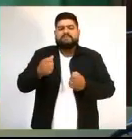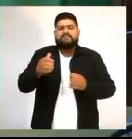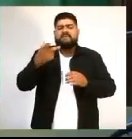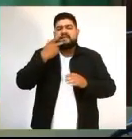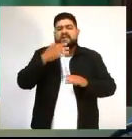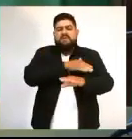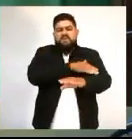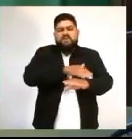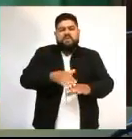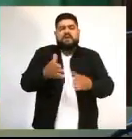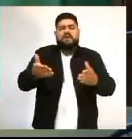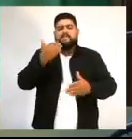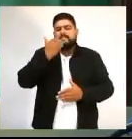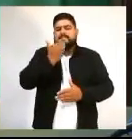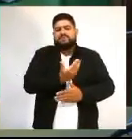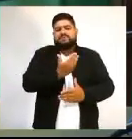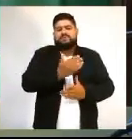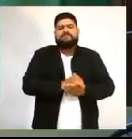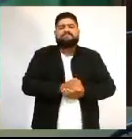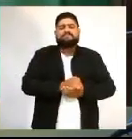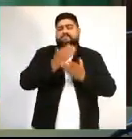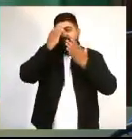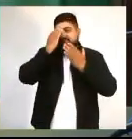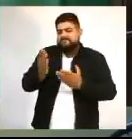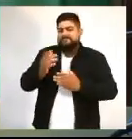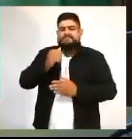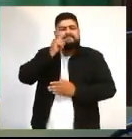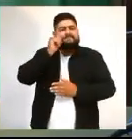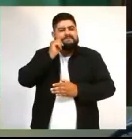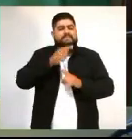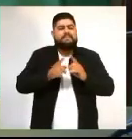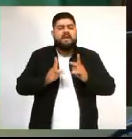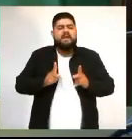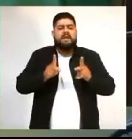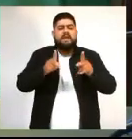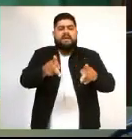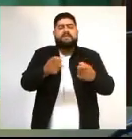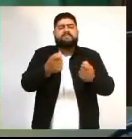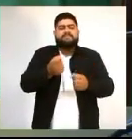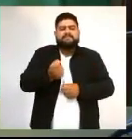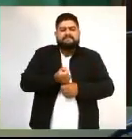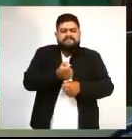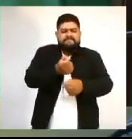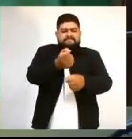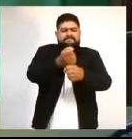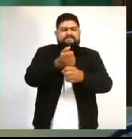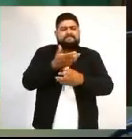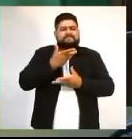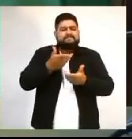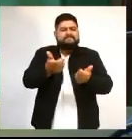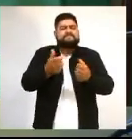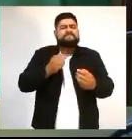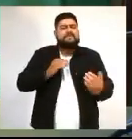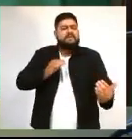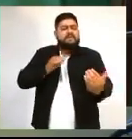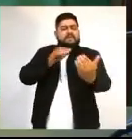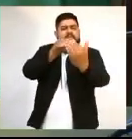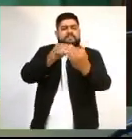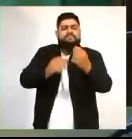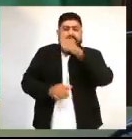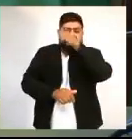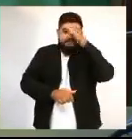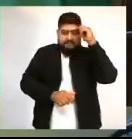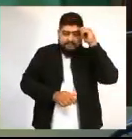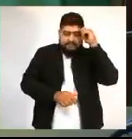agora, até um pedido nosso, eu estive lá agradecendo ao governador, mas a ponte tem que ser recuperada para dar, inclusive, a interligação de Alvorada